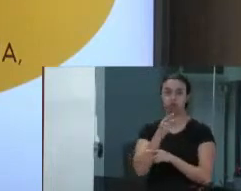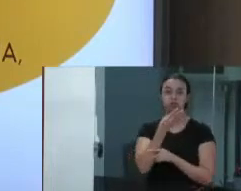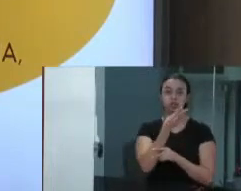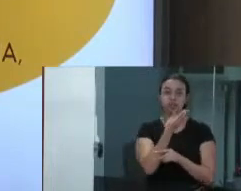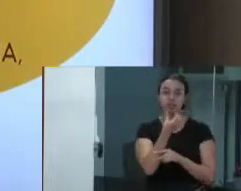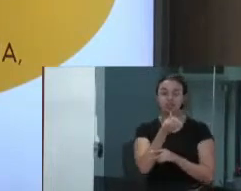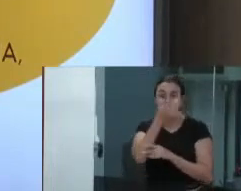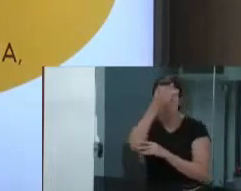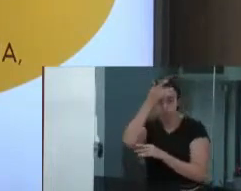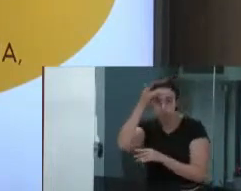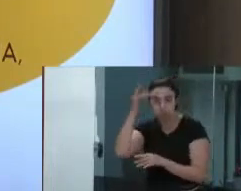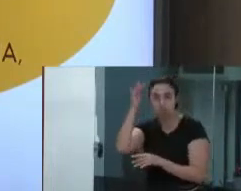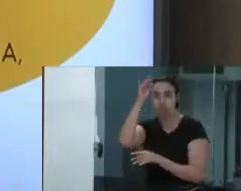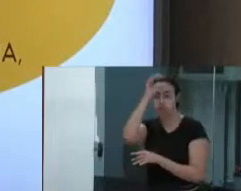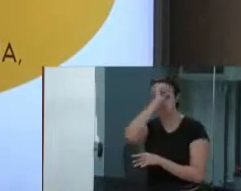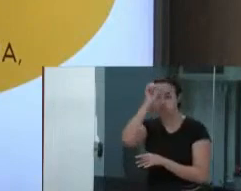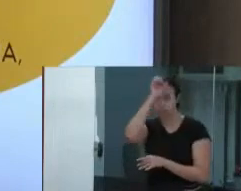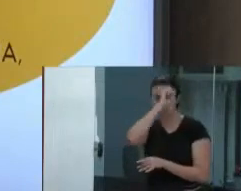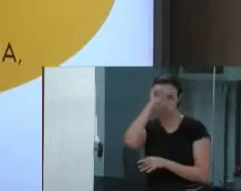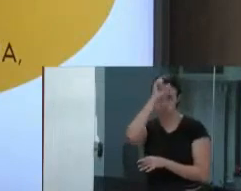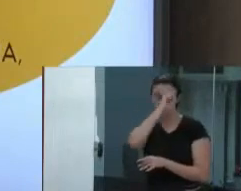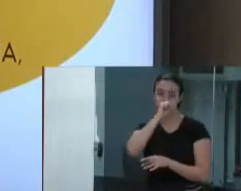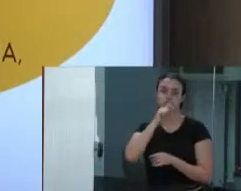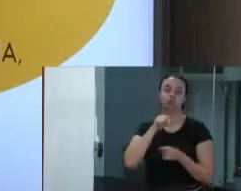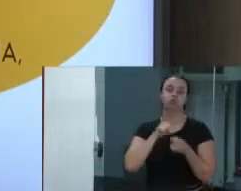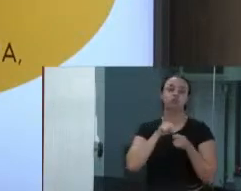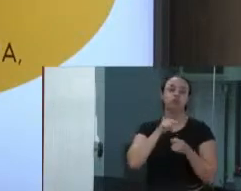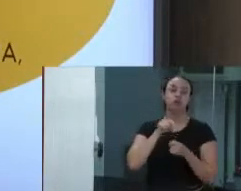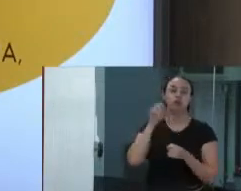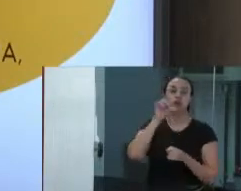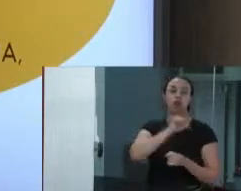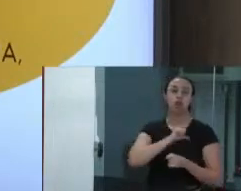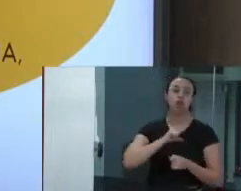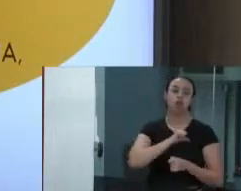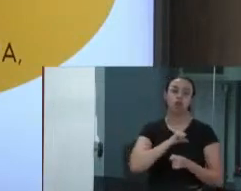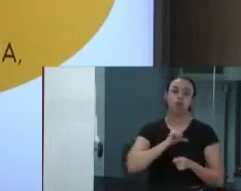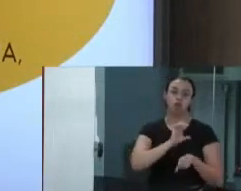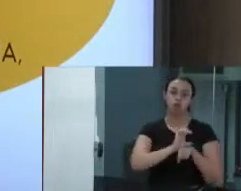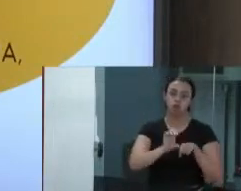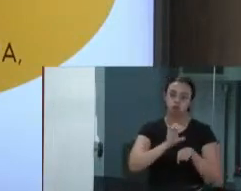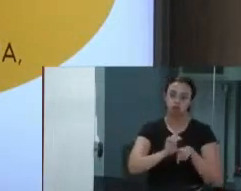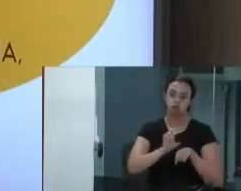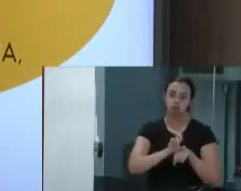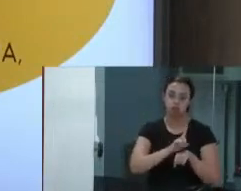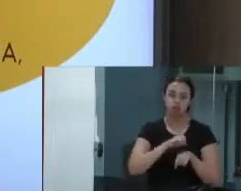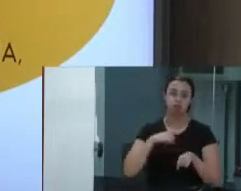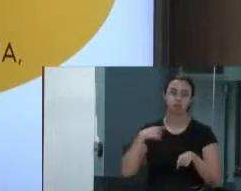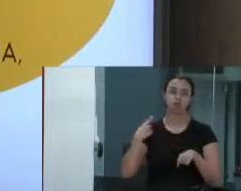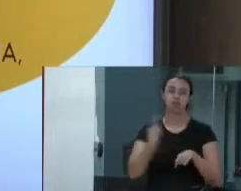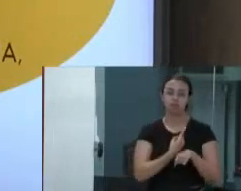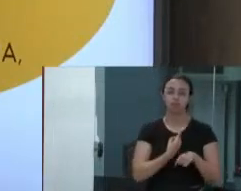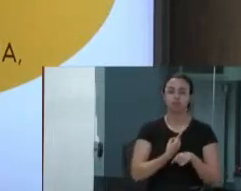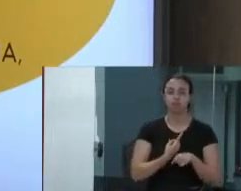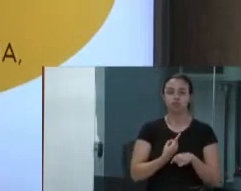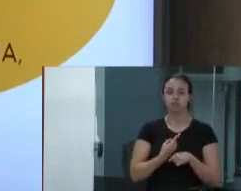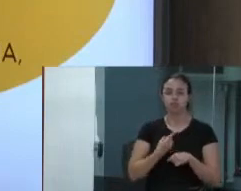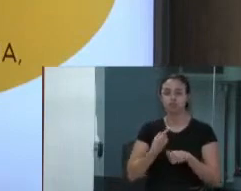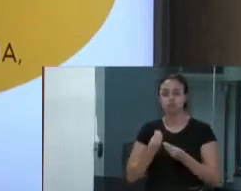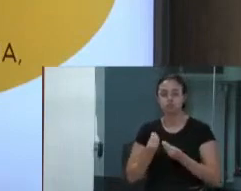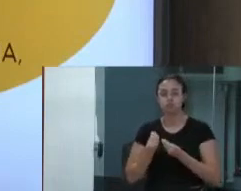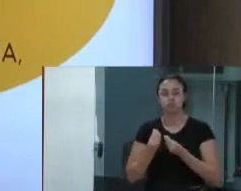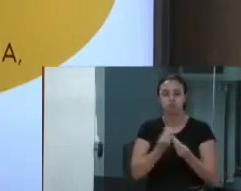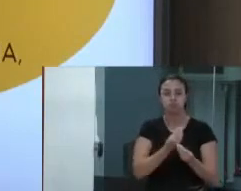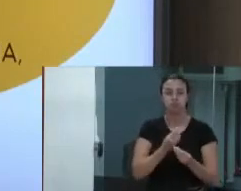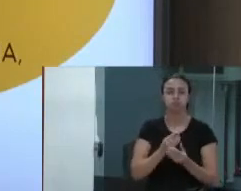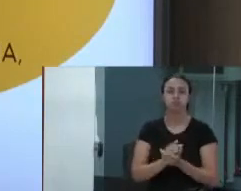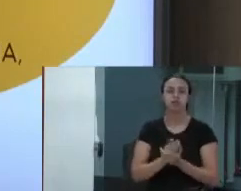a EMOP tem, que fazem essa aprendizagem no SENAI, são nosso público, foram indicados, né, pela Secretaria de Assistência,